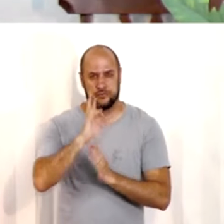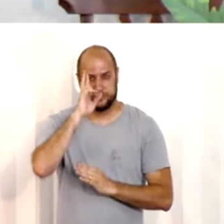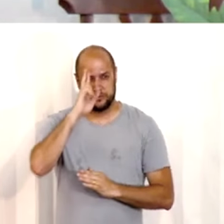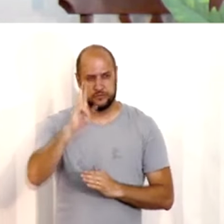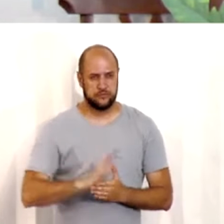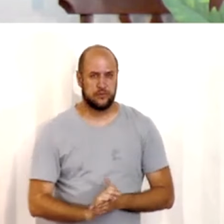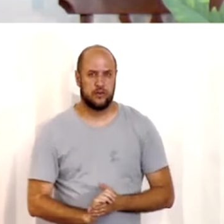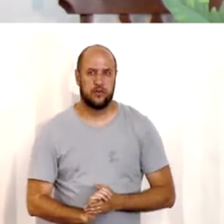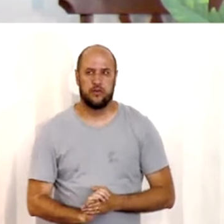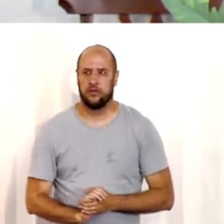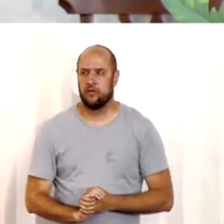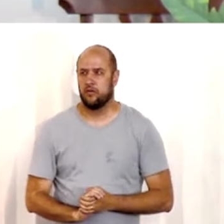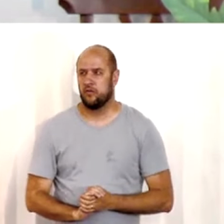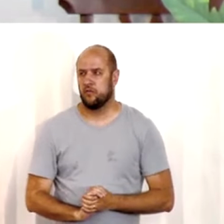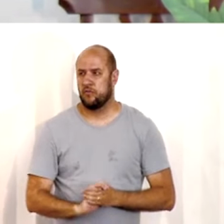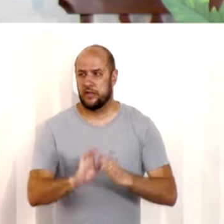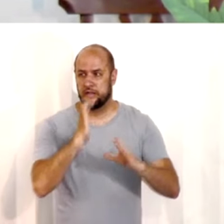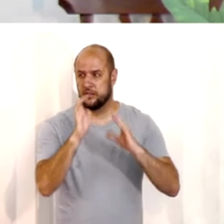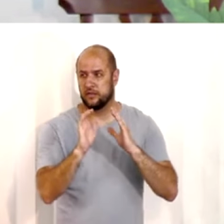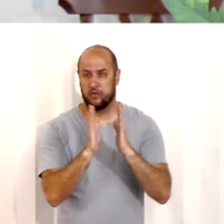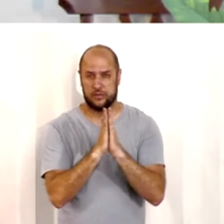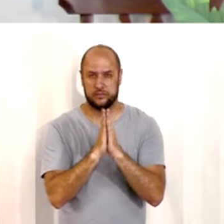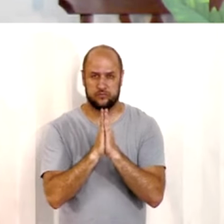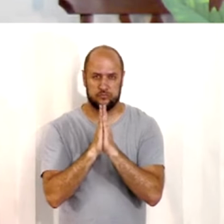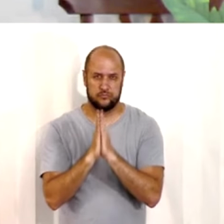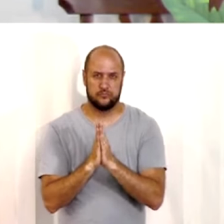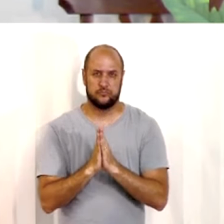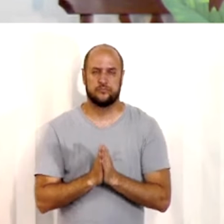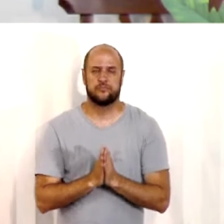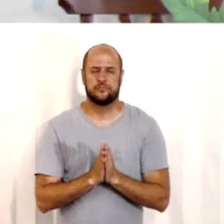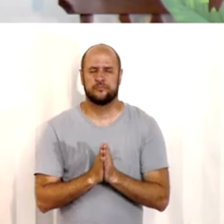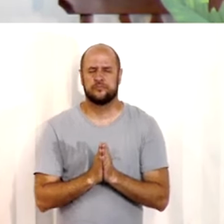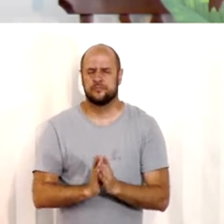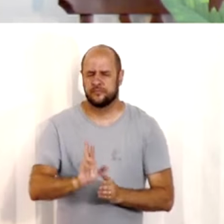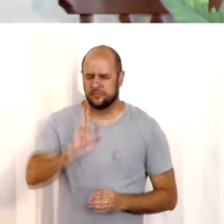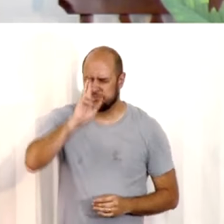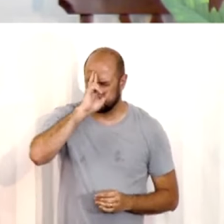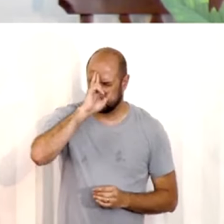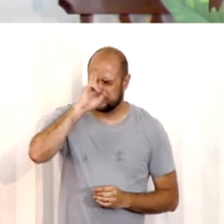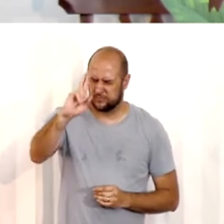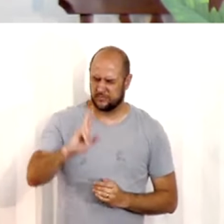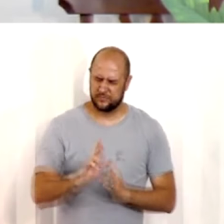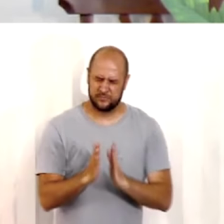falar com Deus, o nosso Deus. Ah,